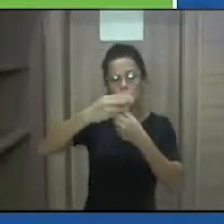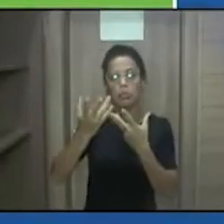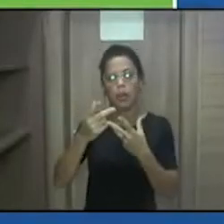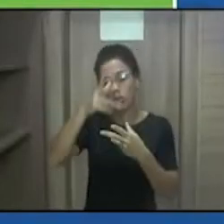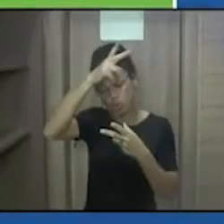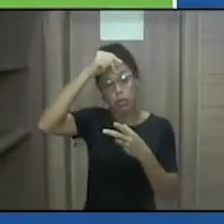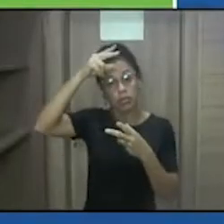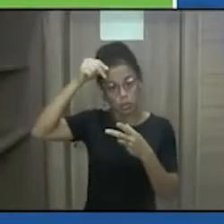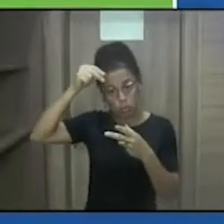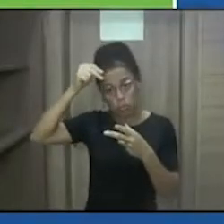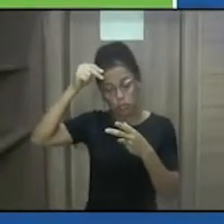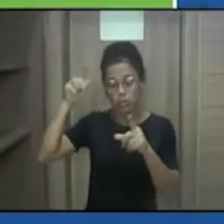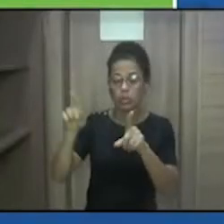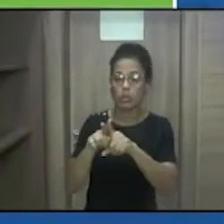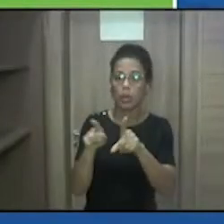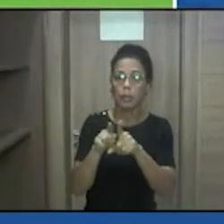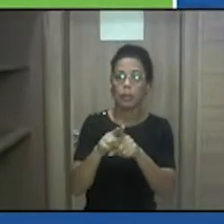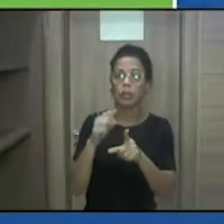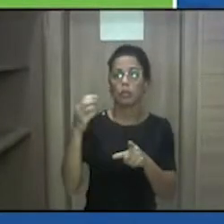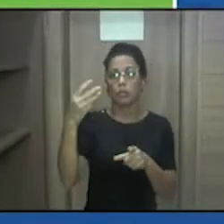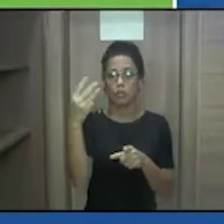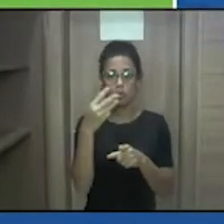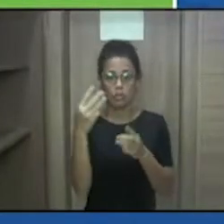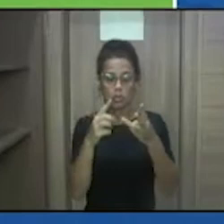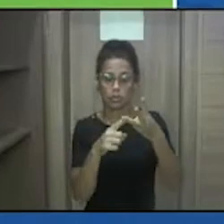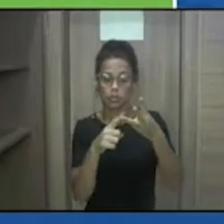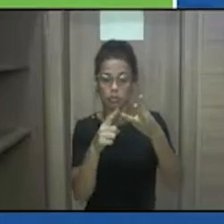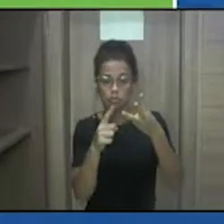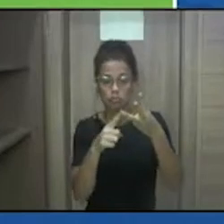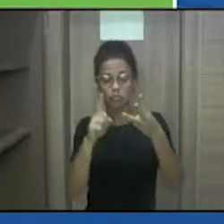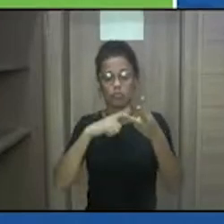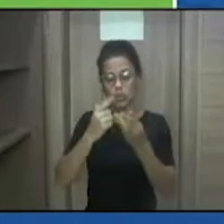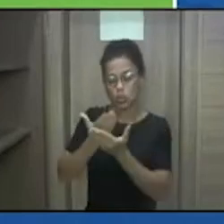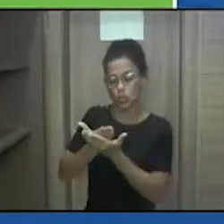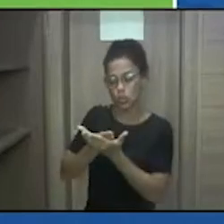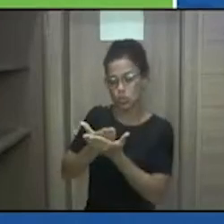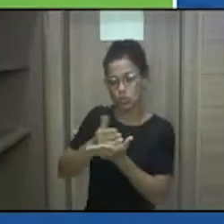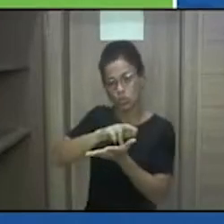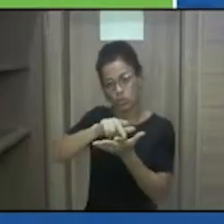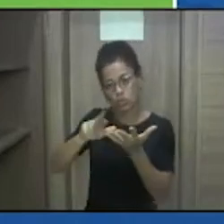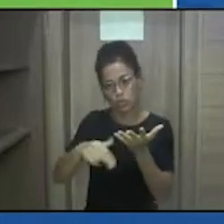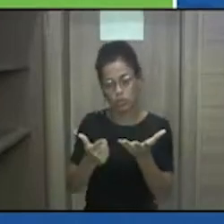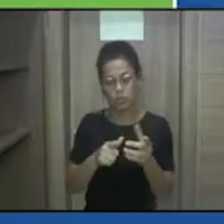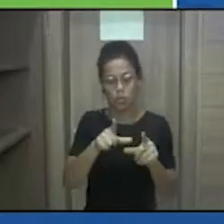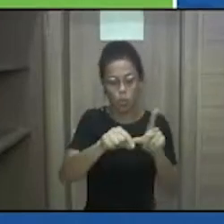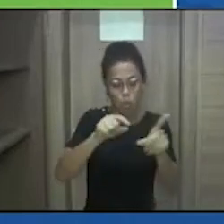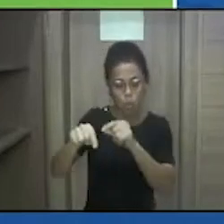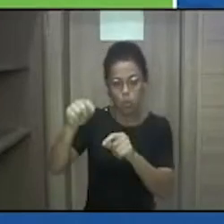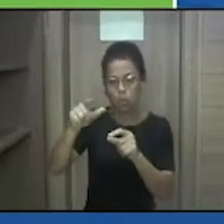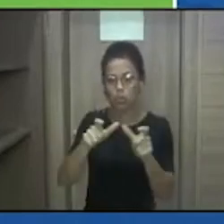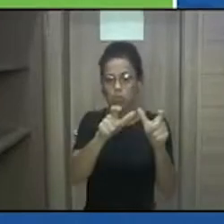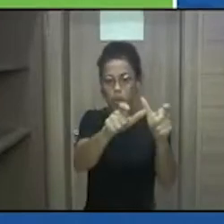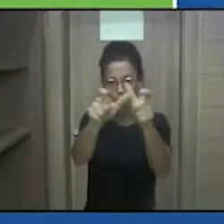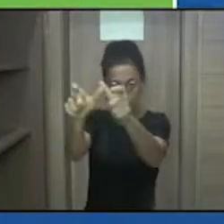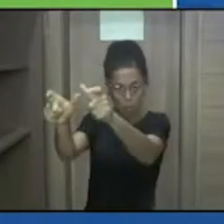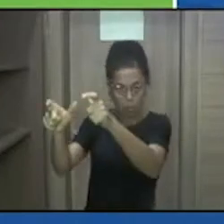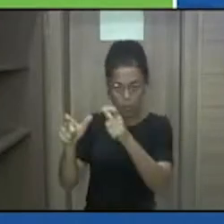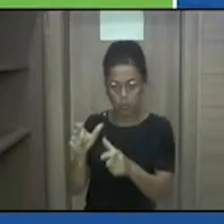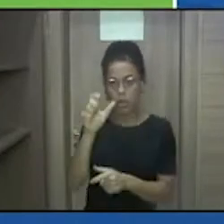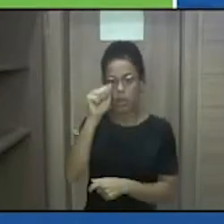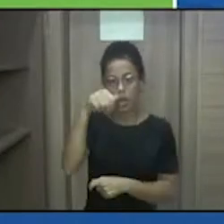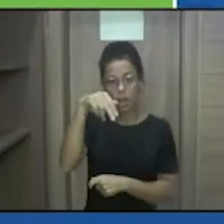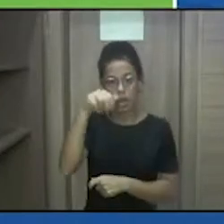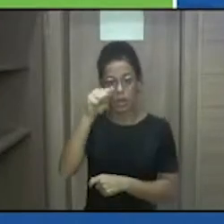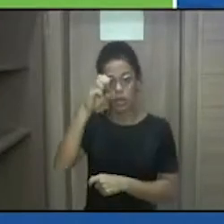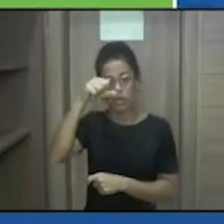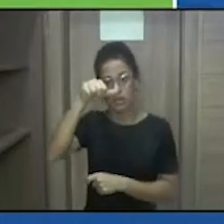terceiro subestudo, que aí foram realizados estudos de caso em municípios selecionados, conforme a Ana Maria já apresentou aqui,